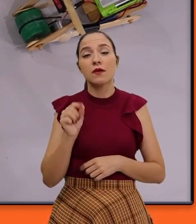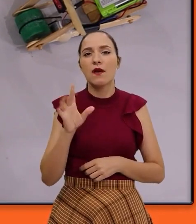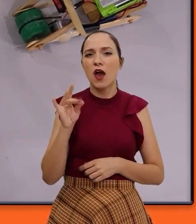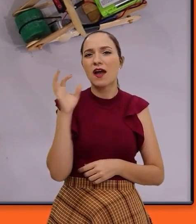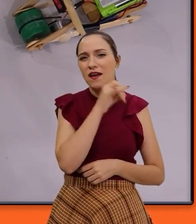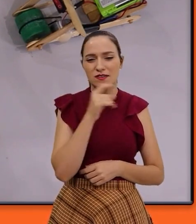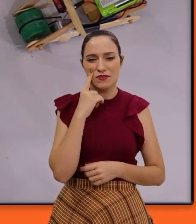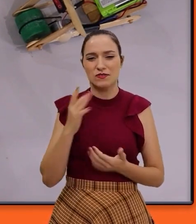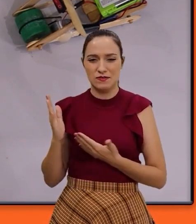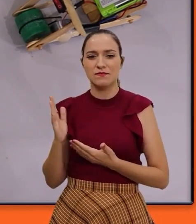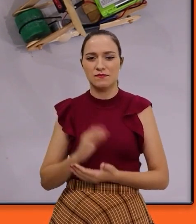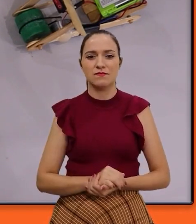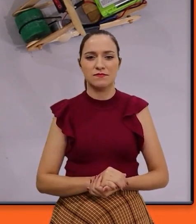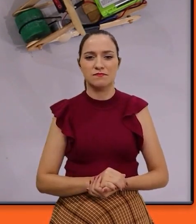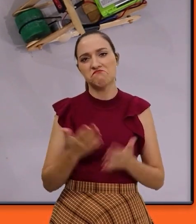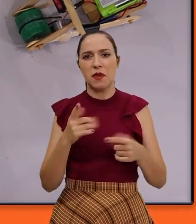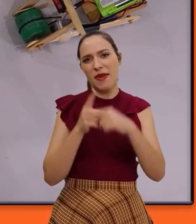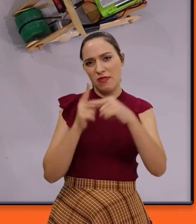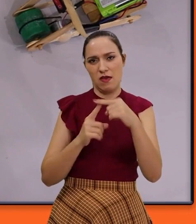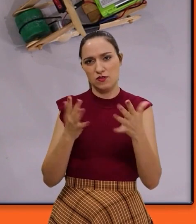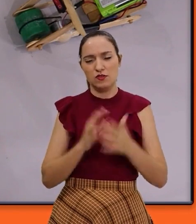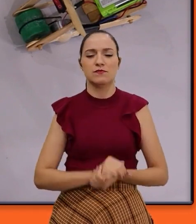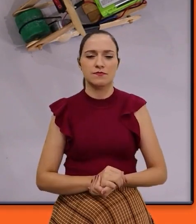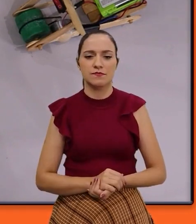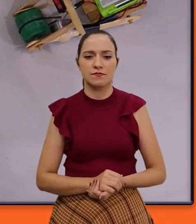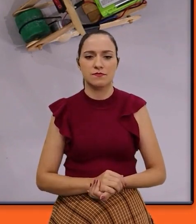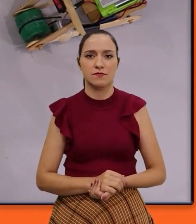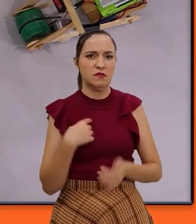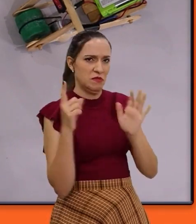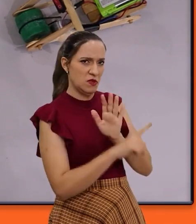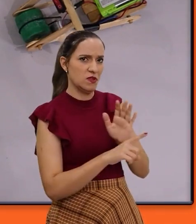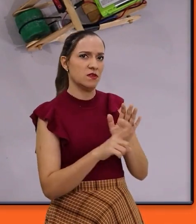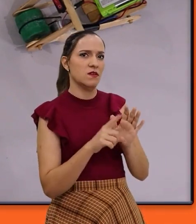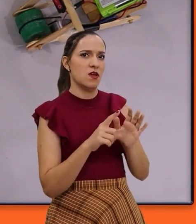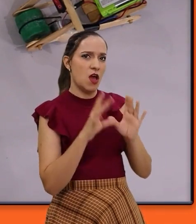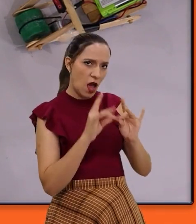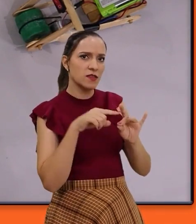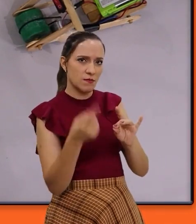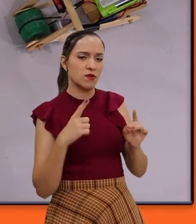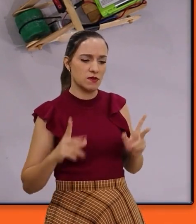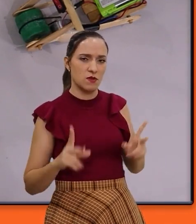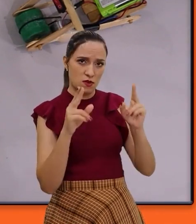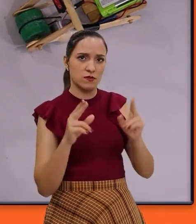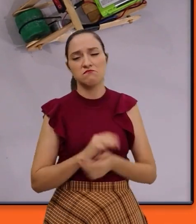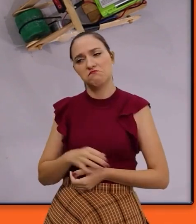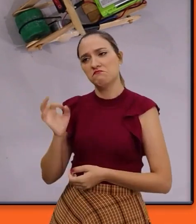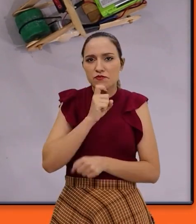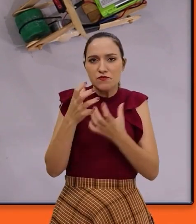Thank you.